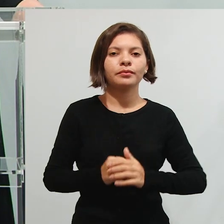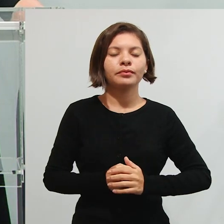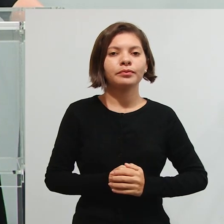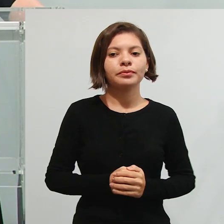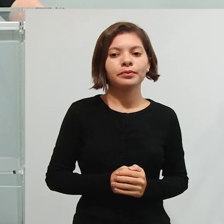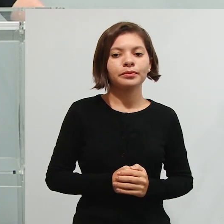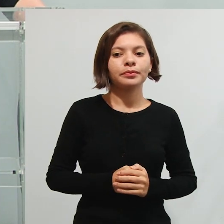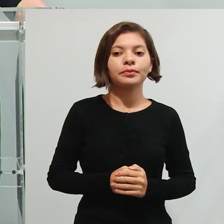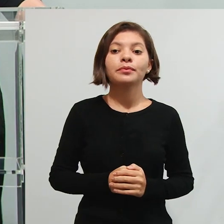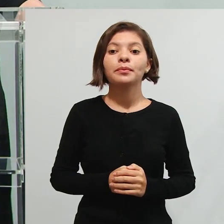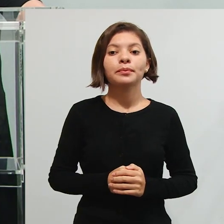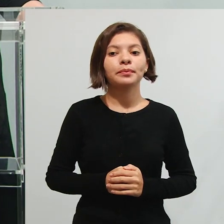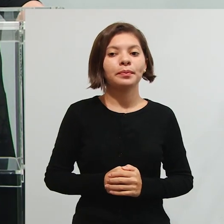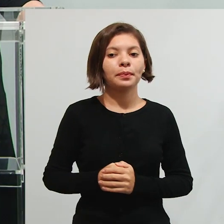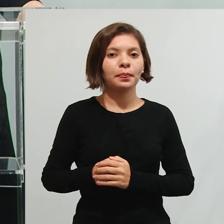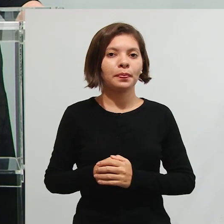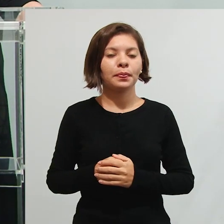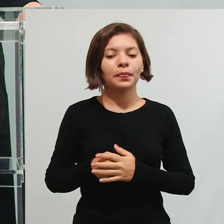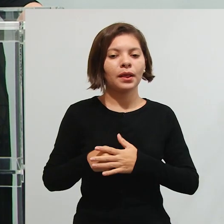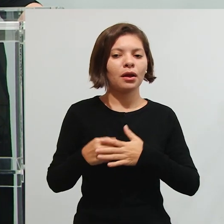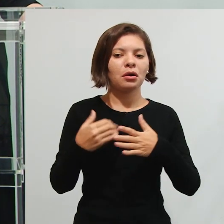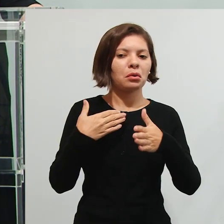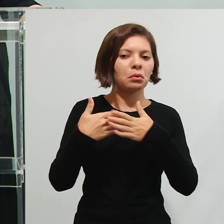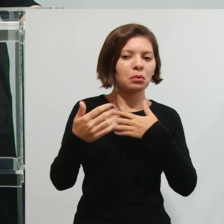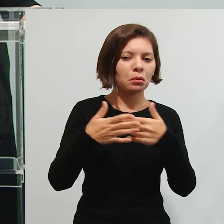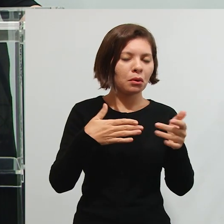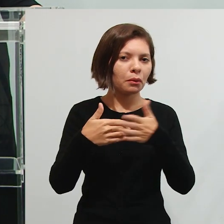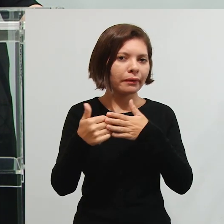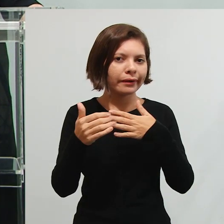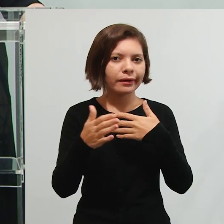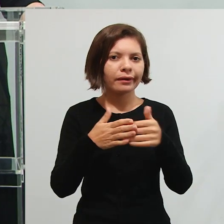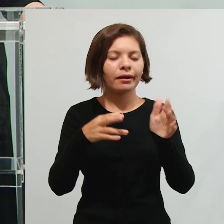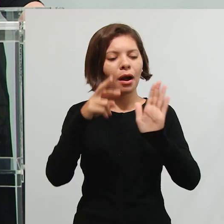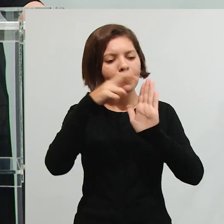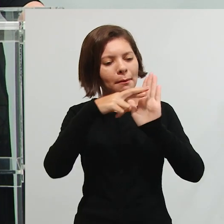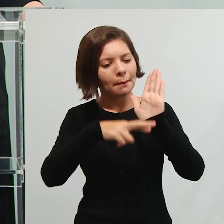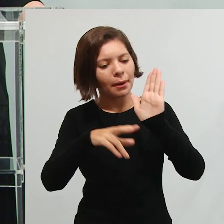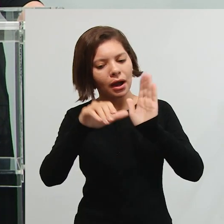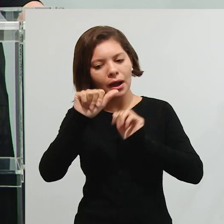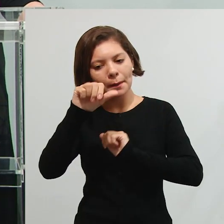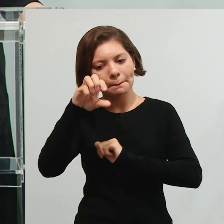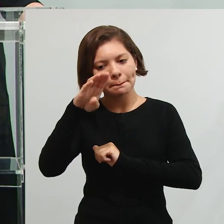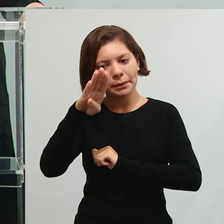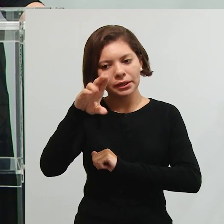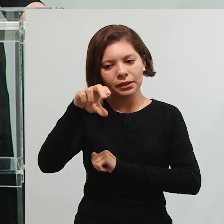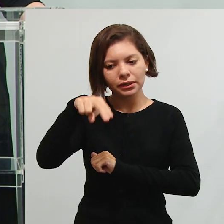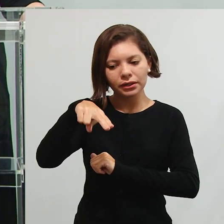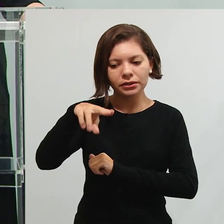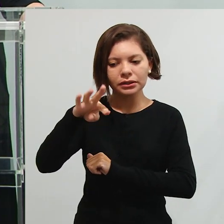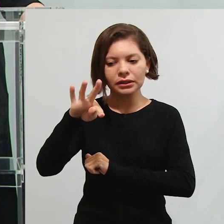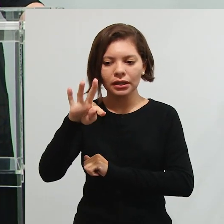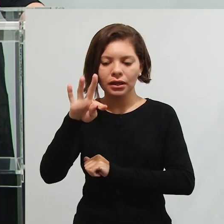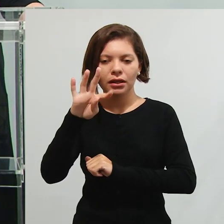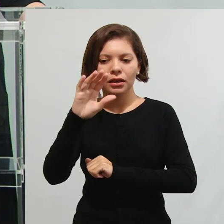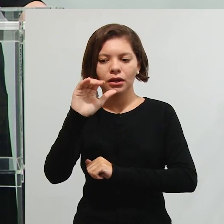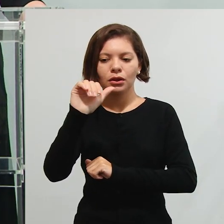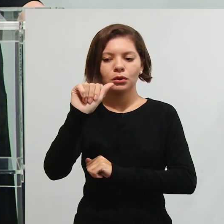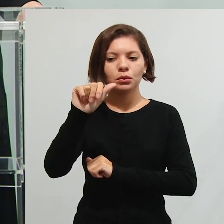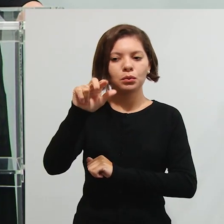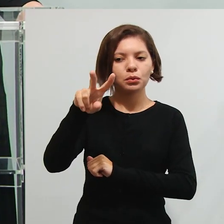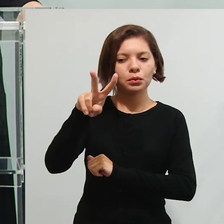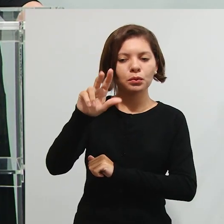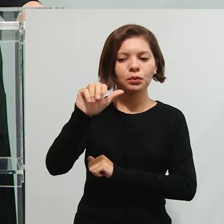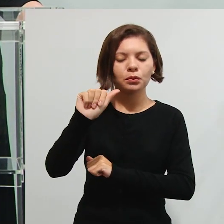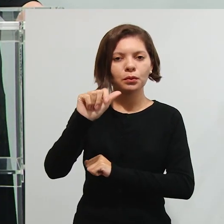ter hã então em em qualquer manual de regra bnt tem lá ã